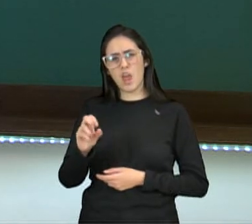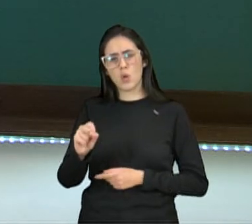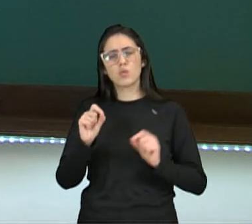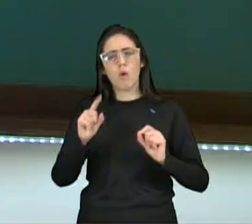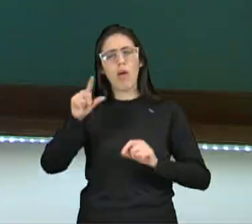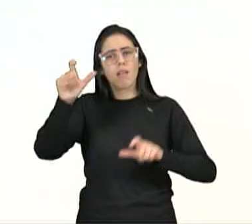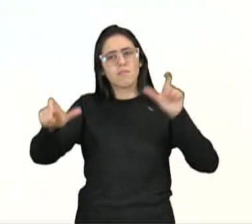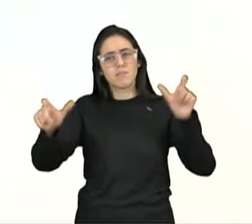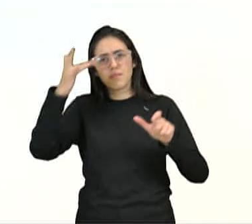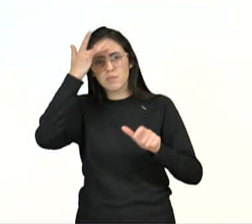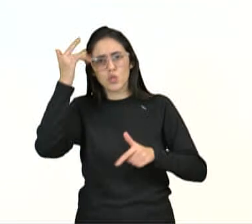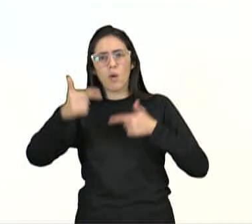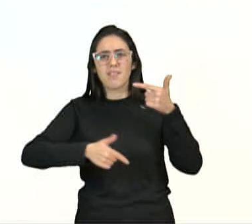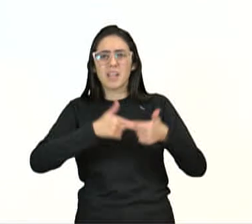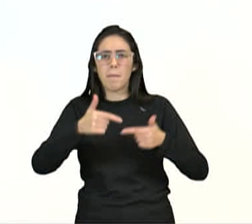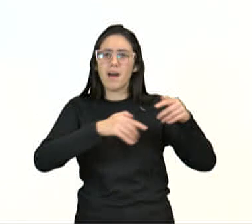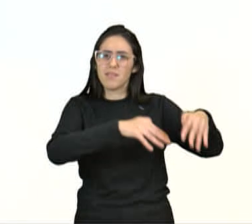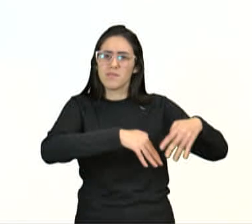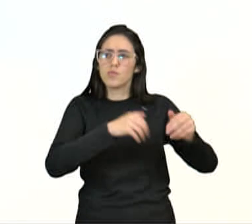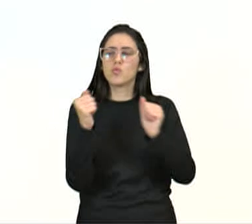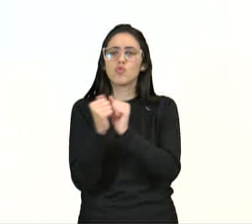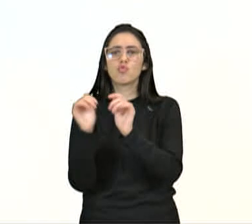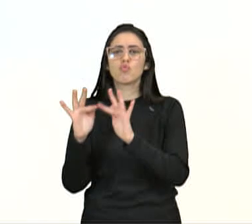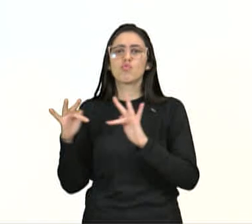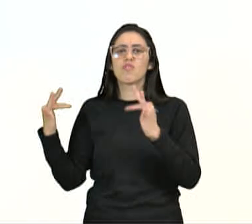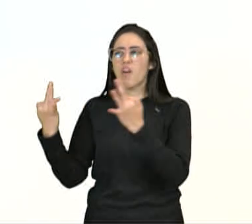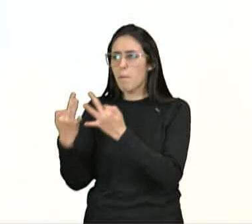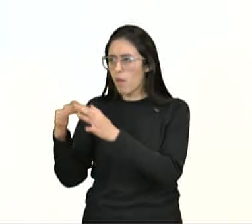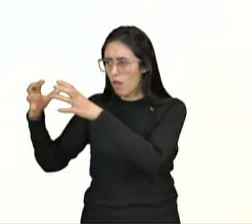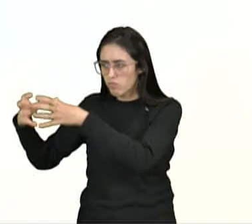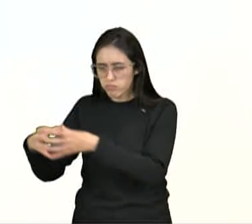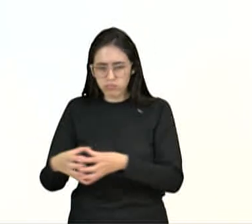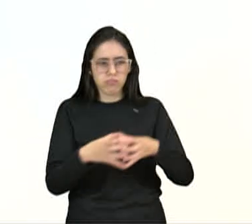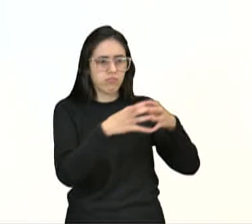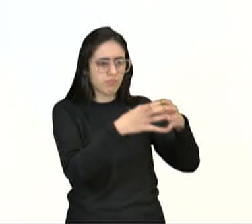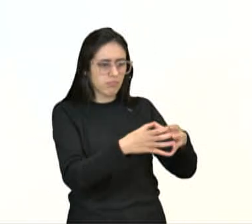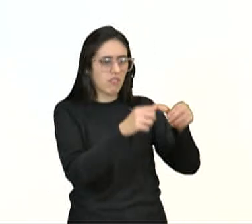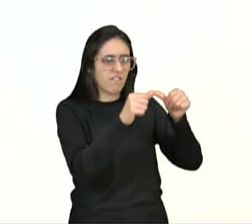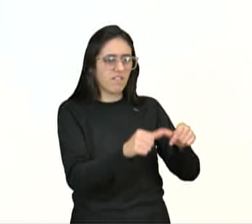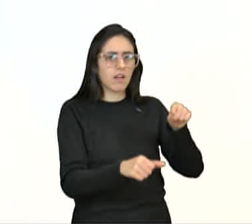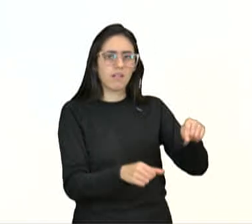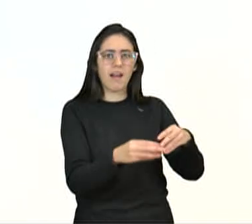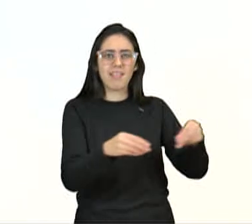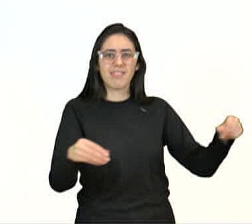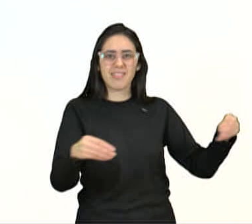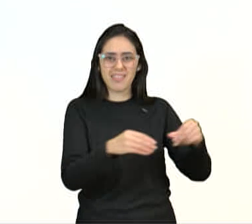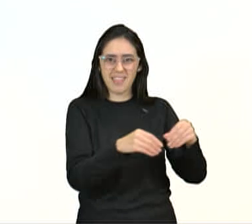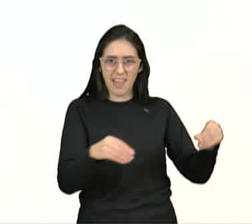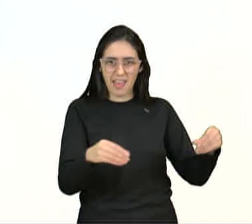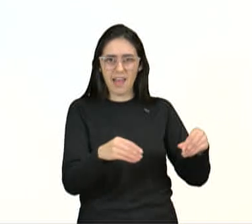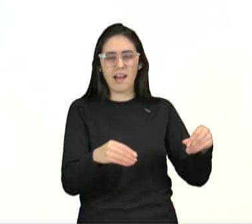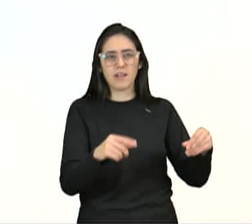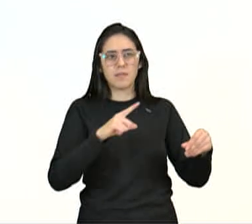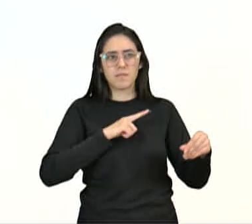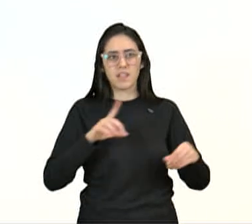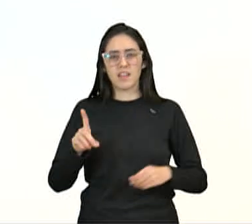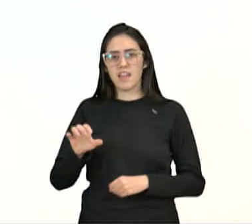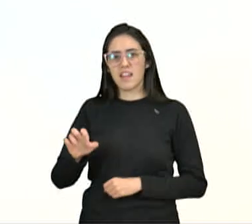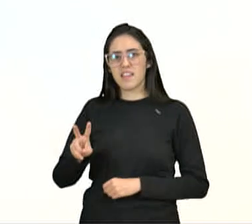ou agricultores que, junto com a família, ocupam pequenas áreas de terras chamadas de devolutas